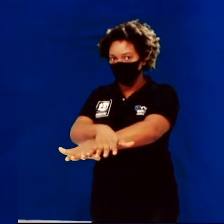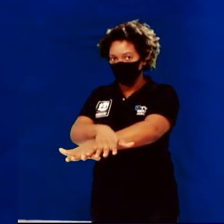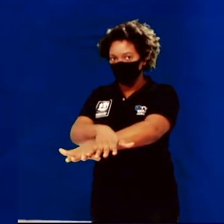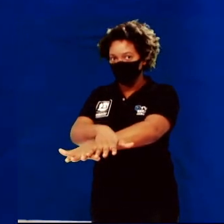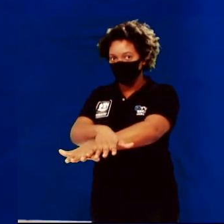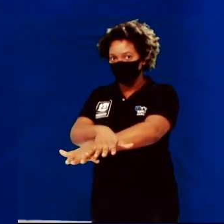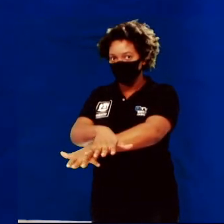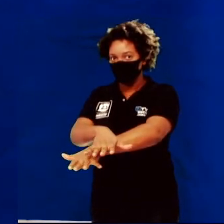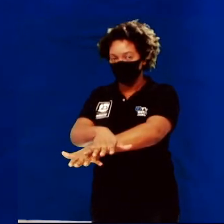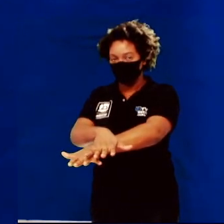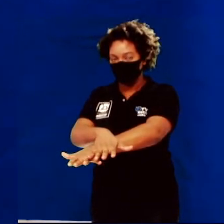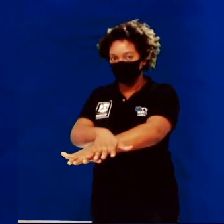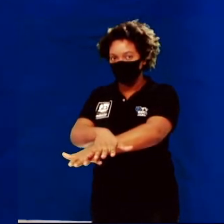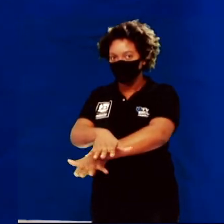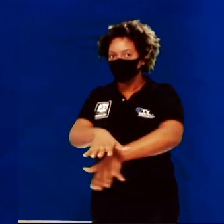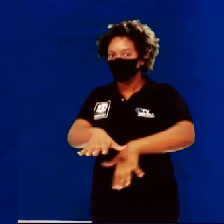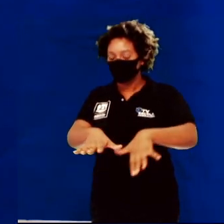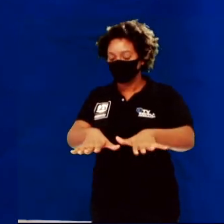3,